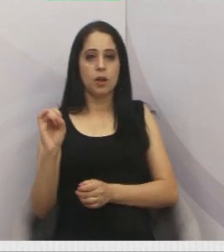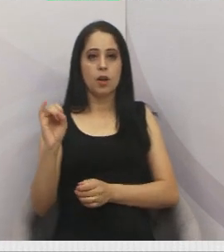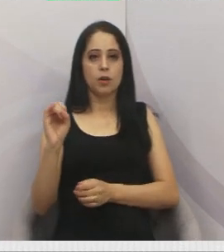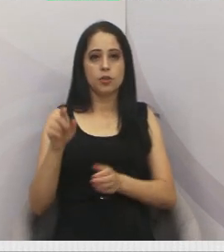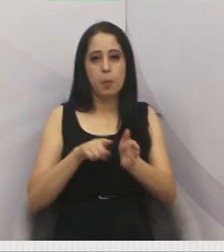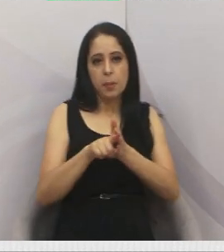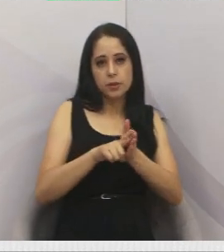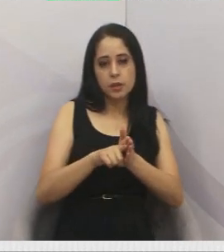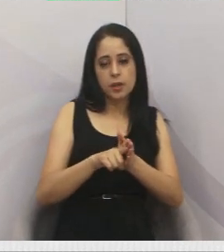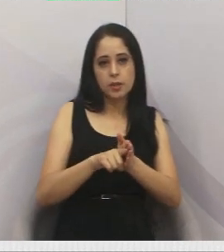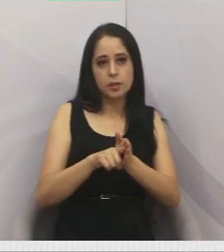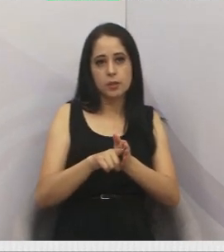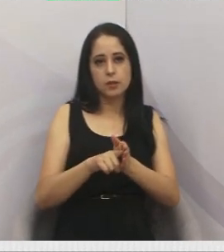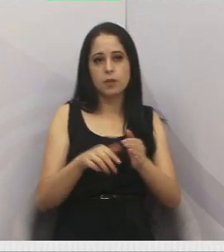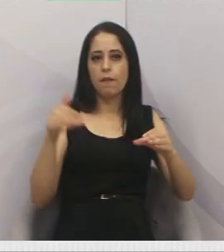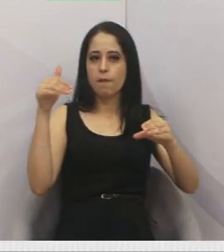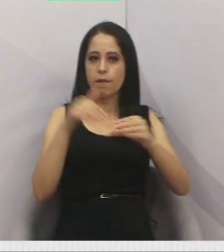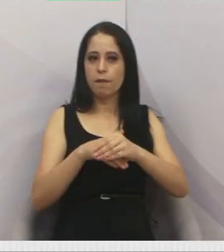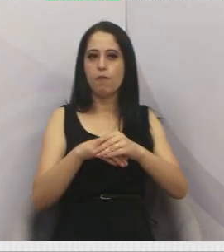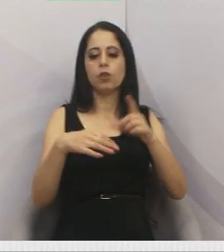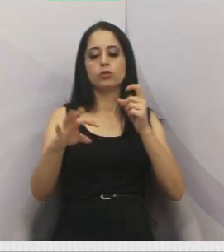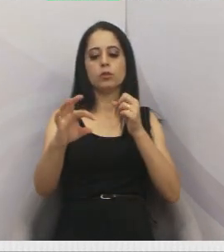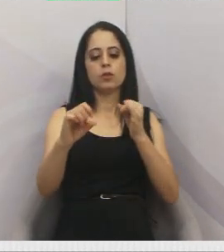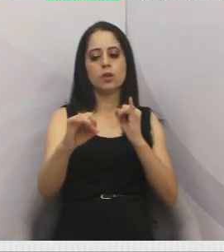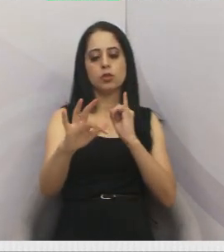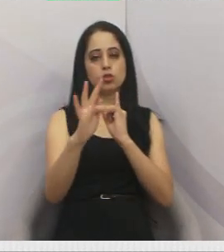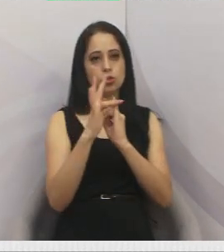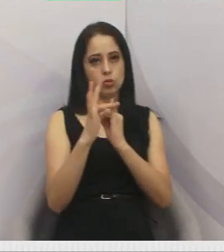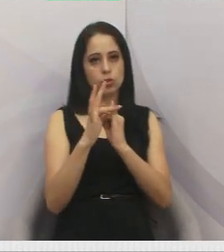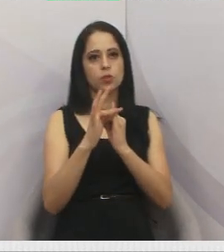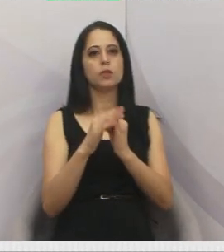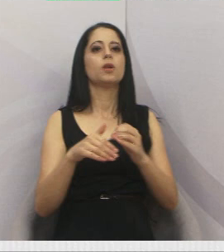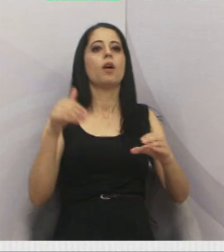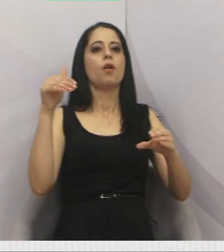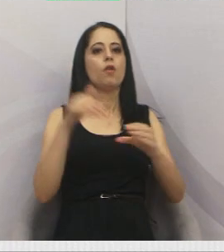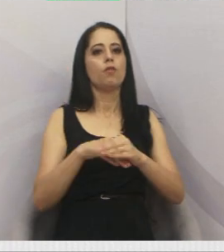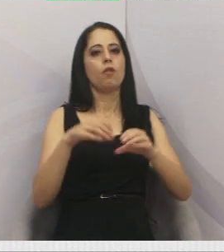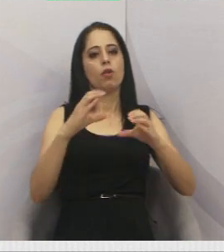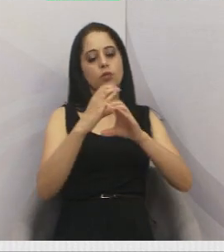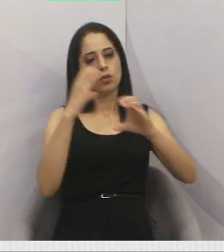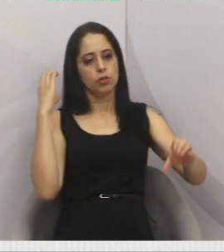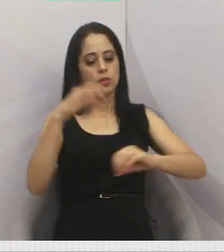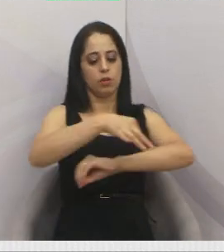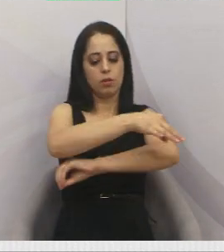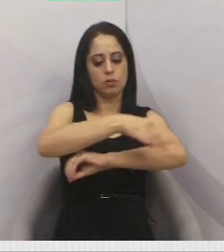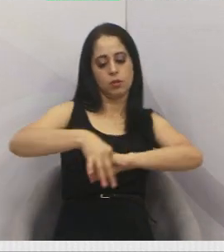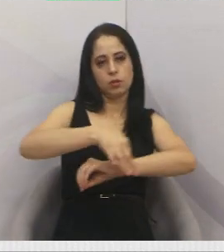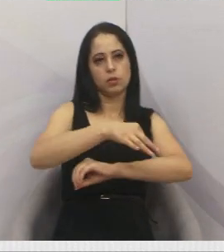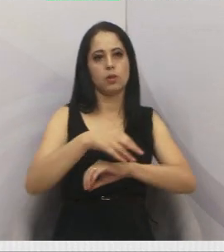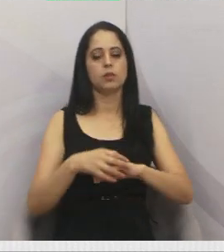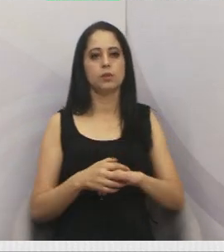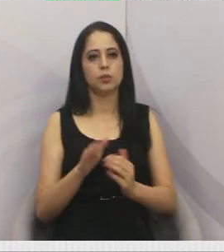Federal. Segmento Organização da Sociedade Civil, um voto para a Associação dos Engenheiros e Arquitetos de Jacareí.